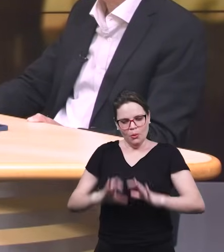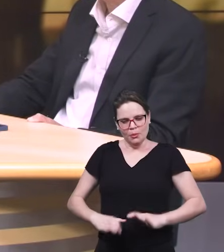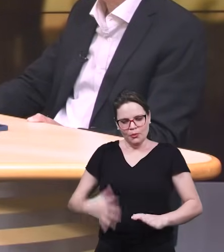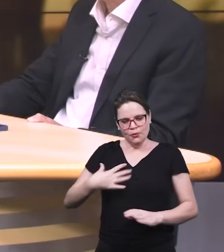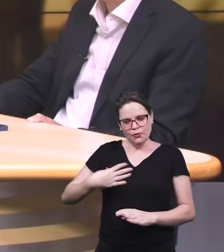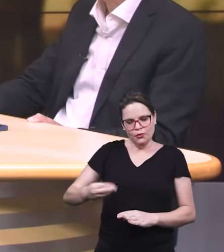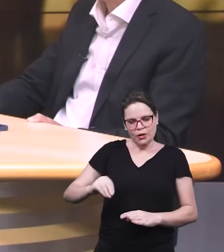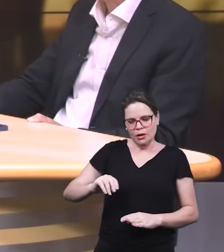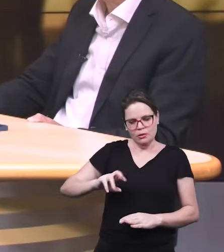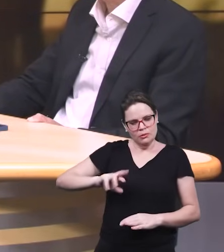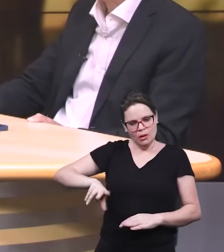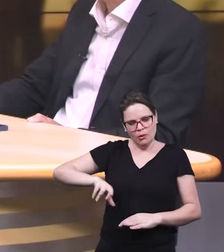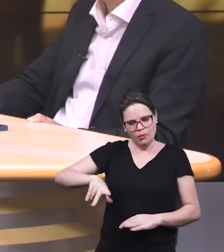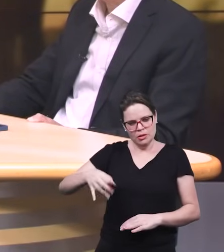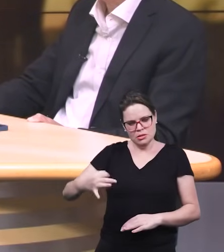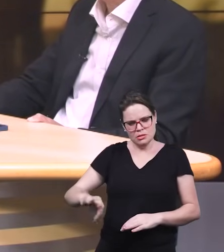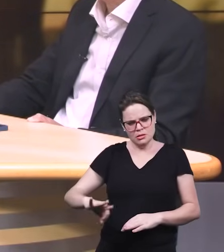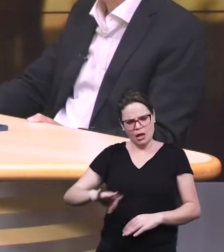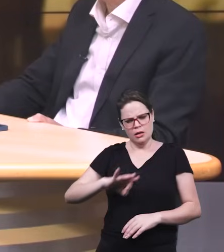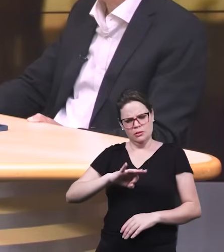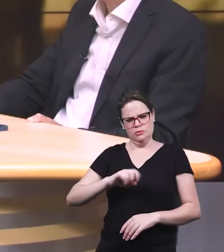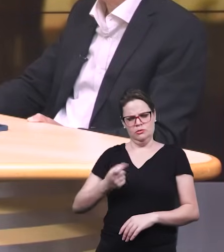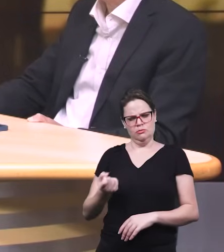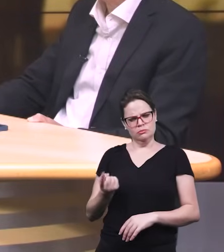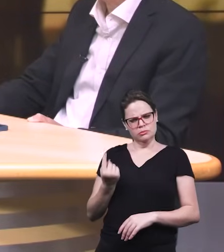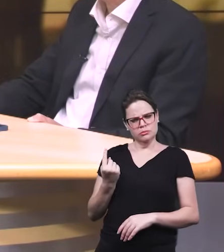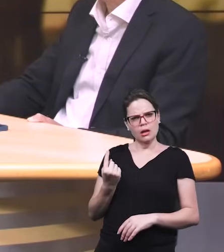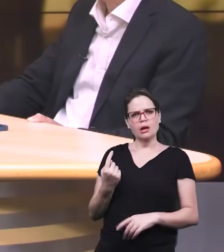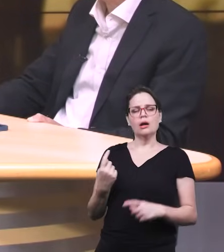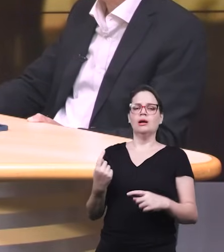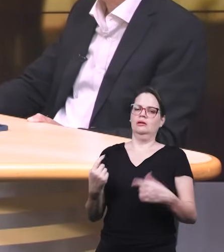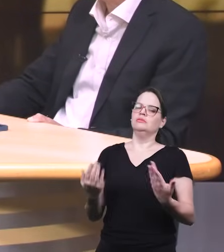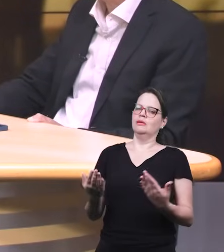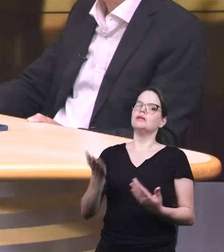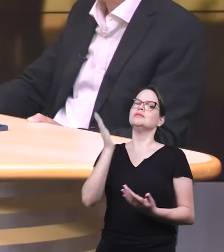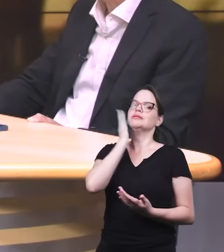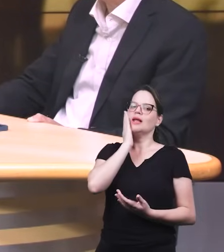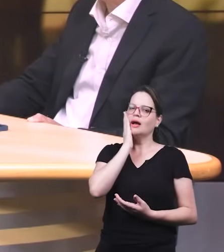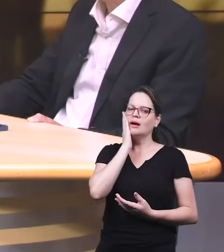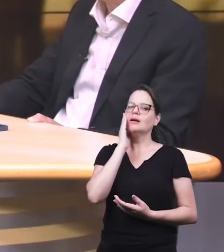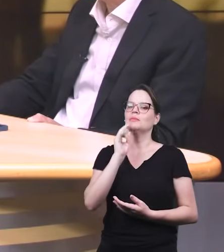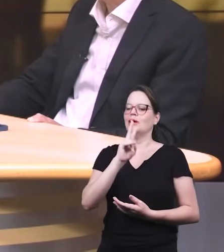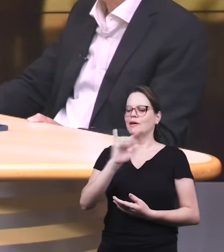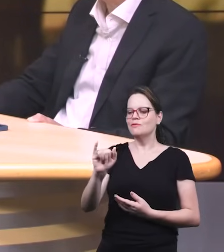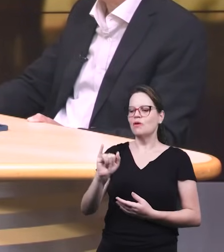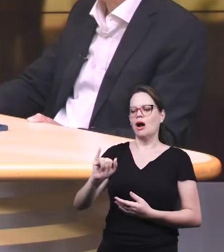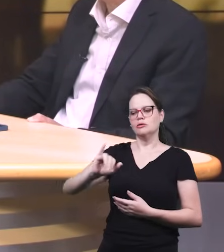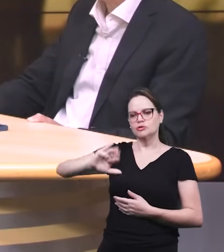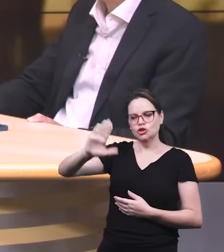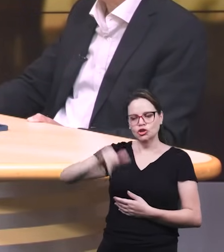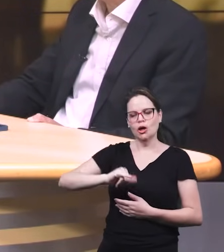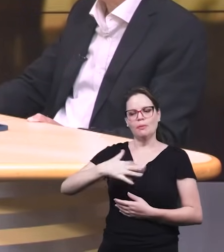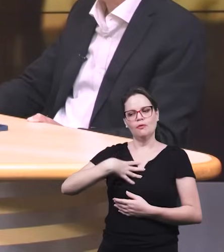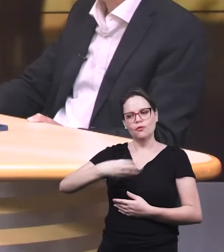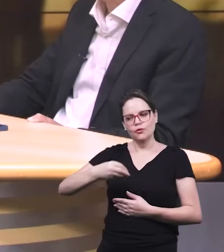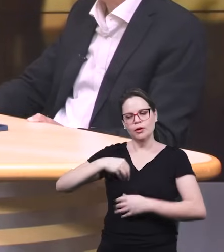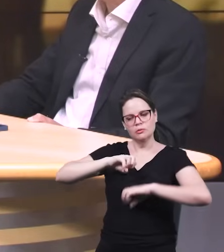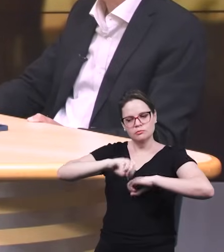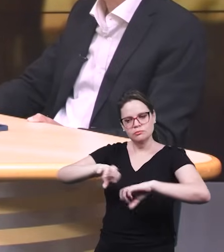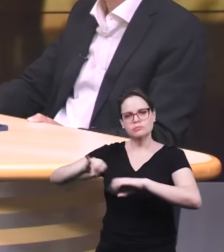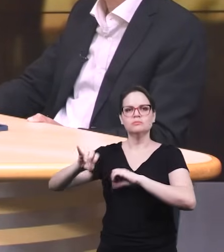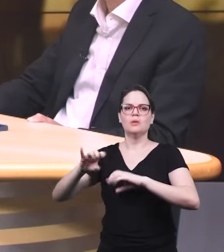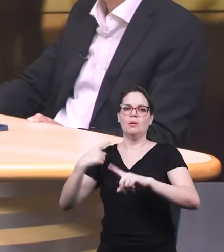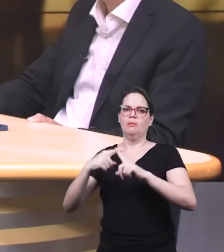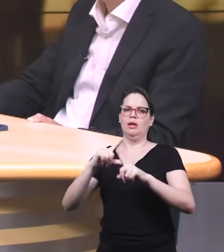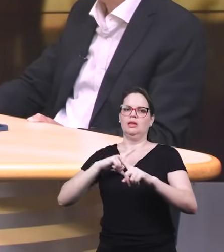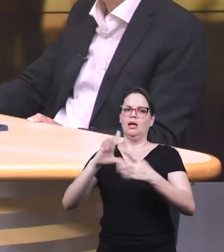há situações, irmãos que nos ouvem, né, as mães, que a ciência ela não resolve